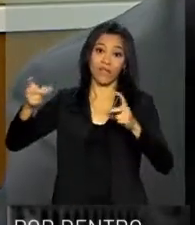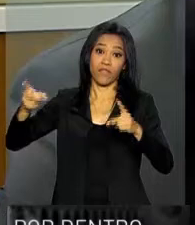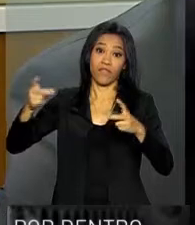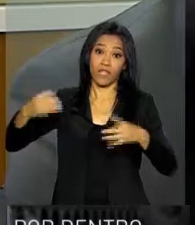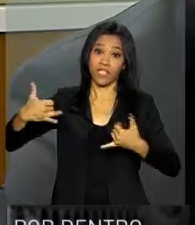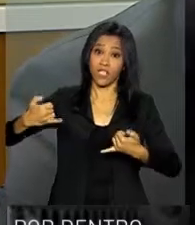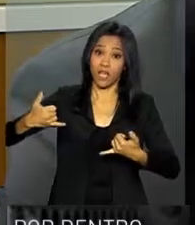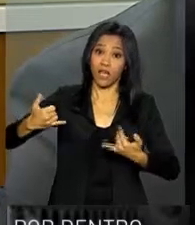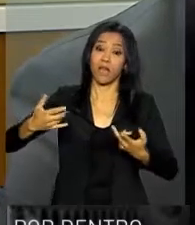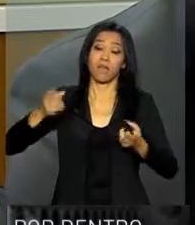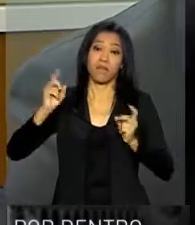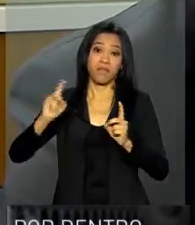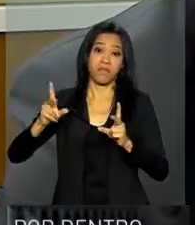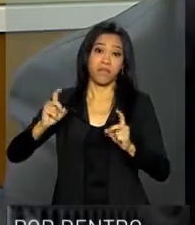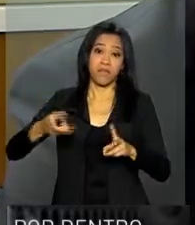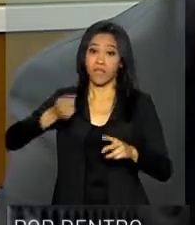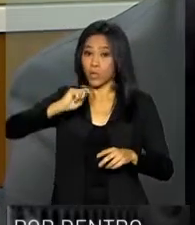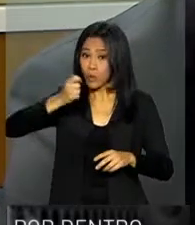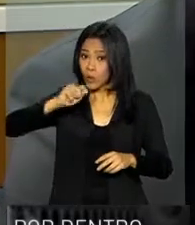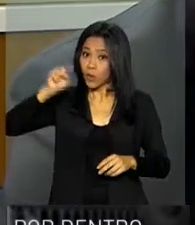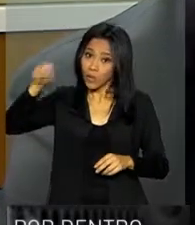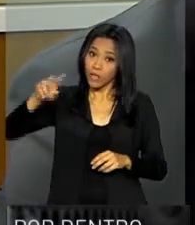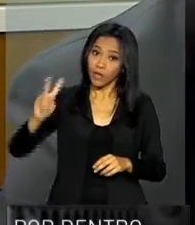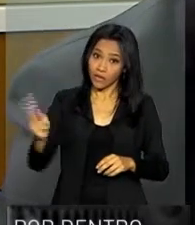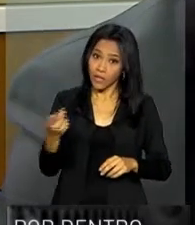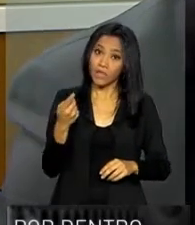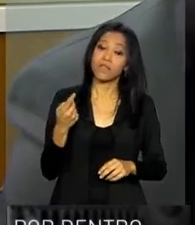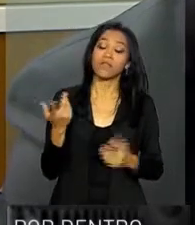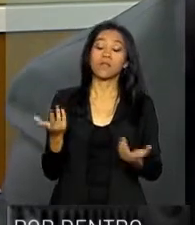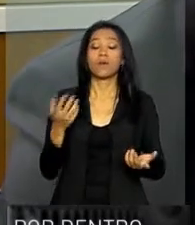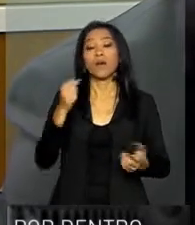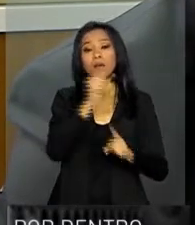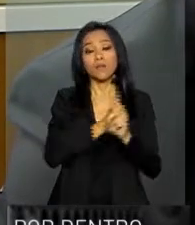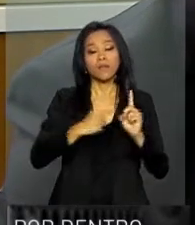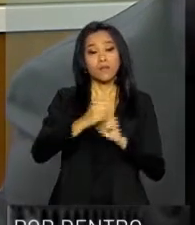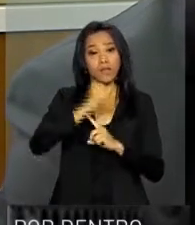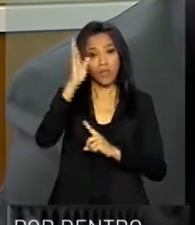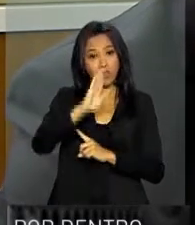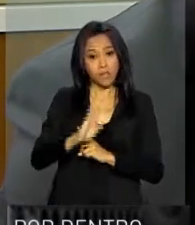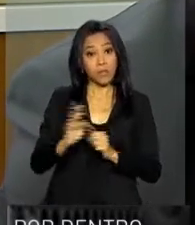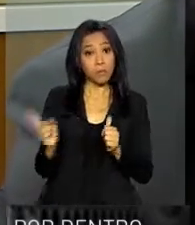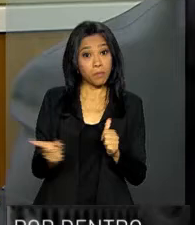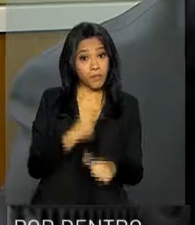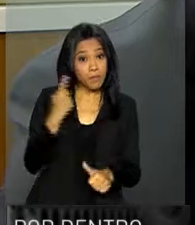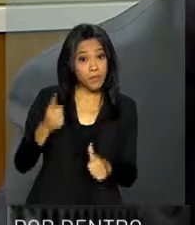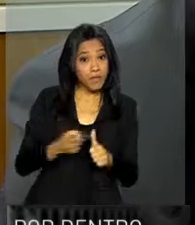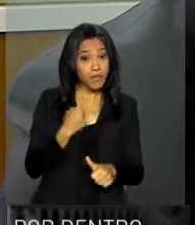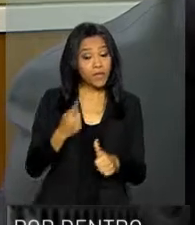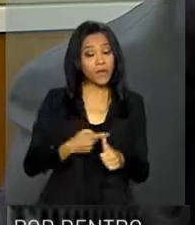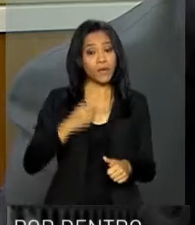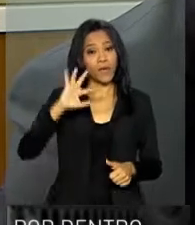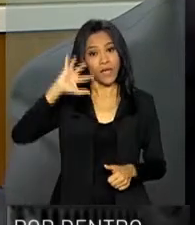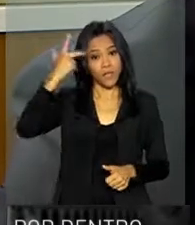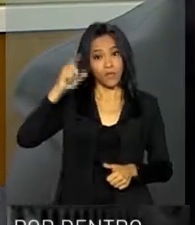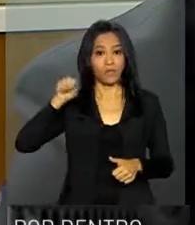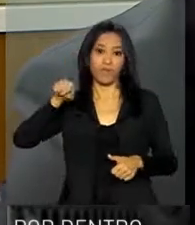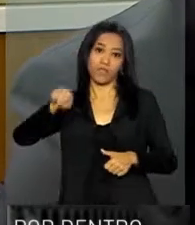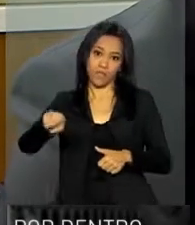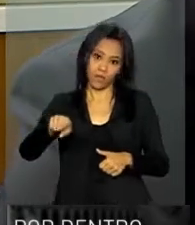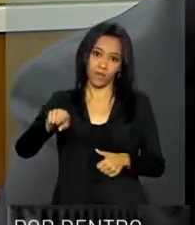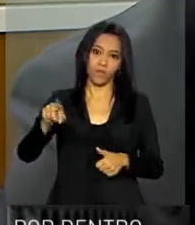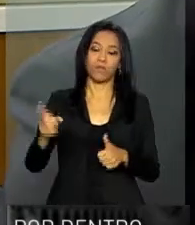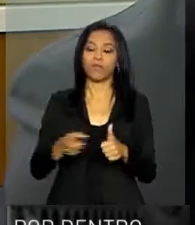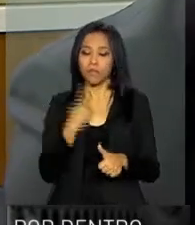de drogas que dão a sociedade brasileira deve se conscientizar que a primeira coisa é estancar e isso eu acho que está acontecendo sendo